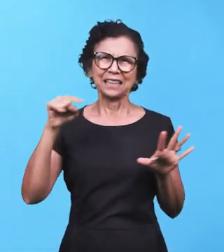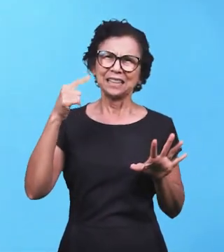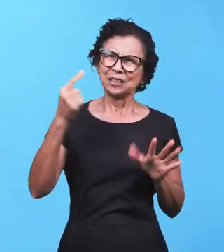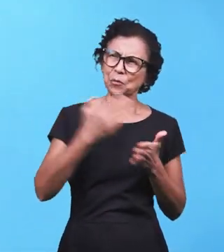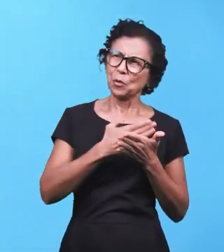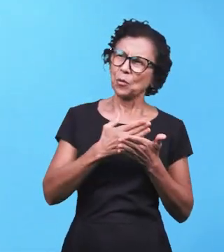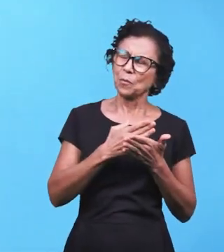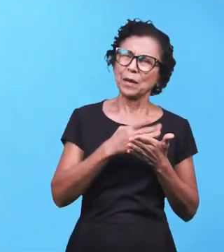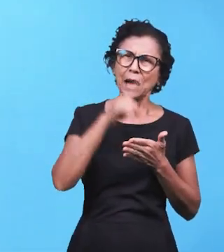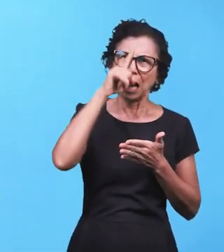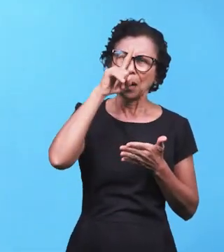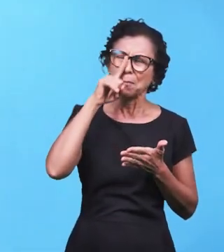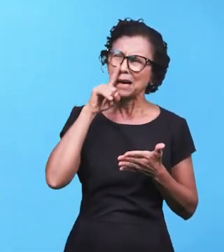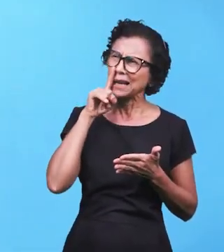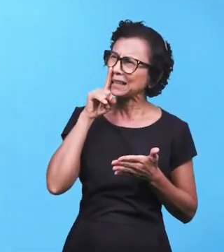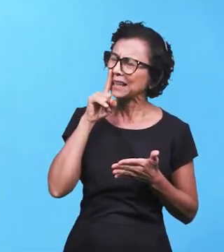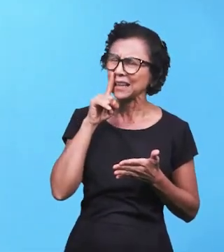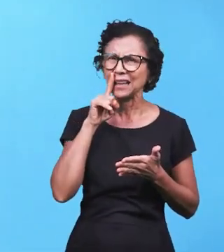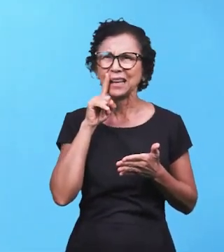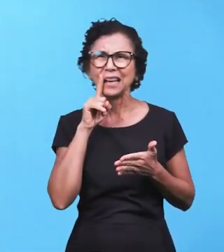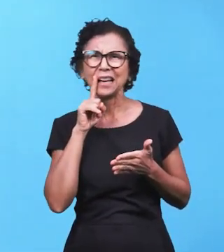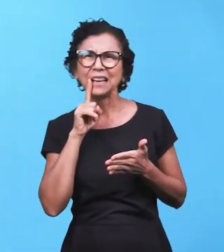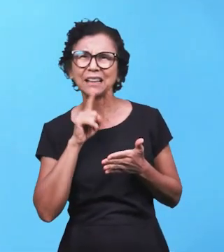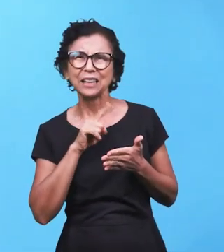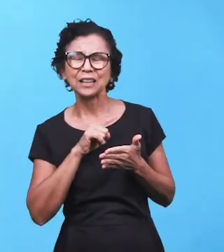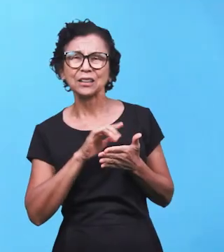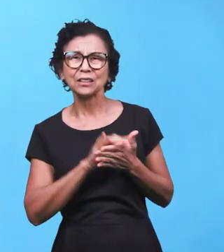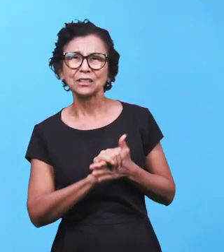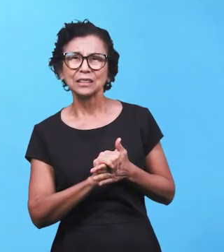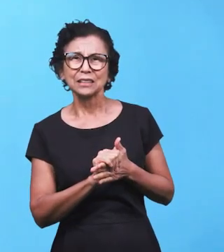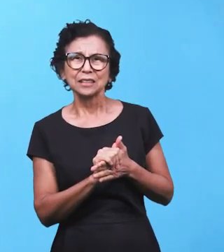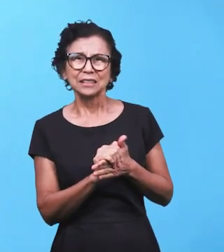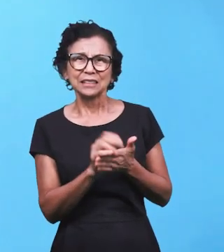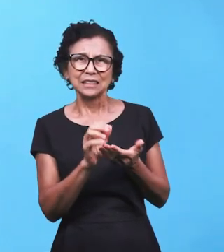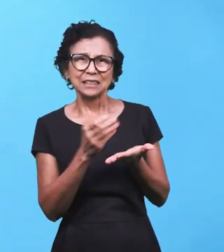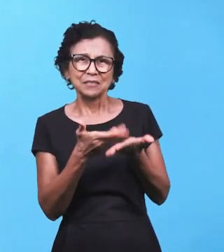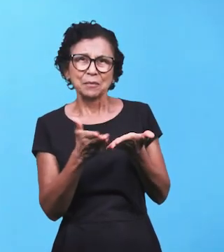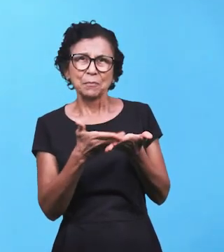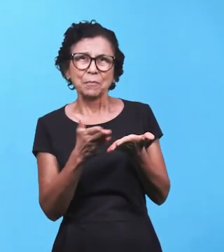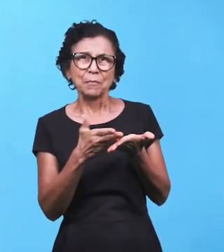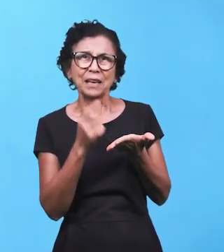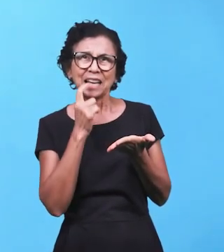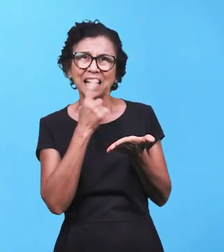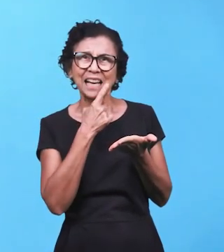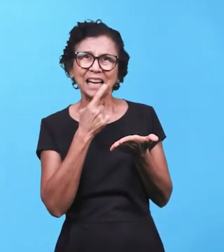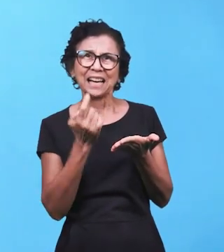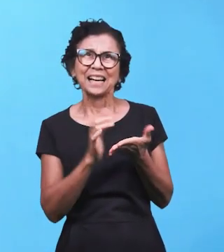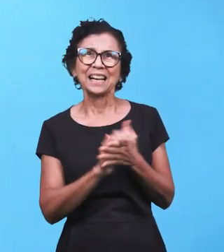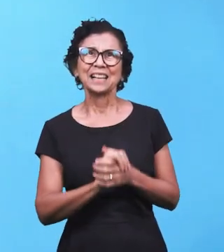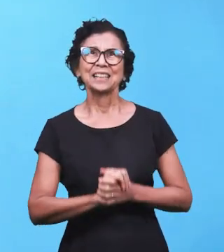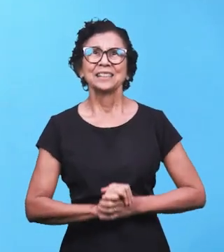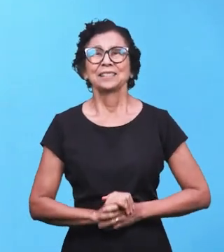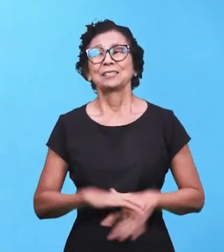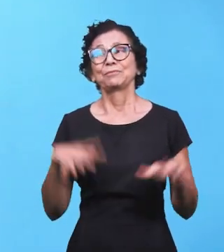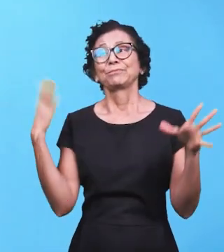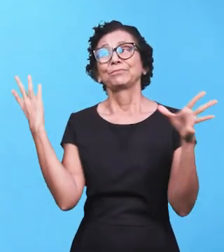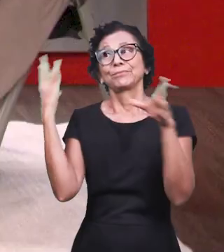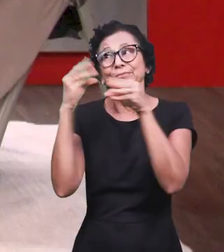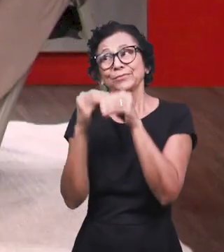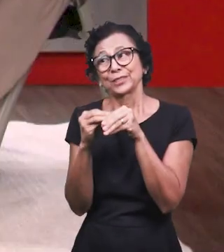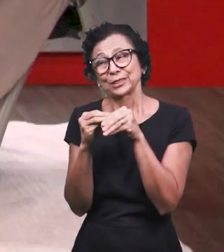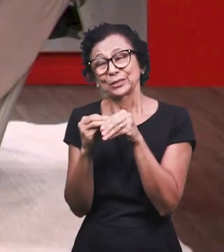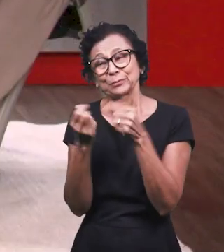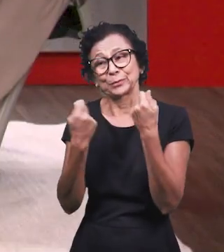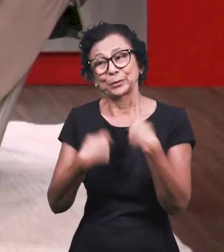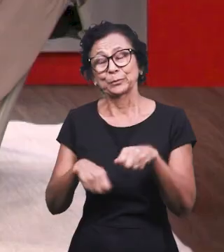está desgastando o esmalte, você já começa a enxergar mais a dentina, e assim, eu não recomendo. Em Entendi. resumo, É,